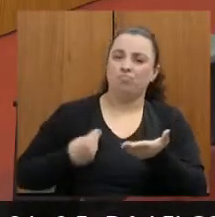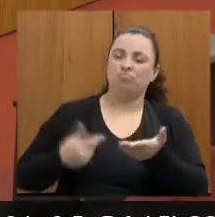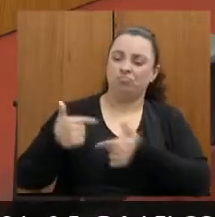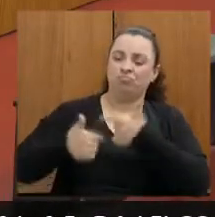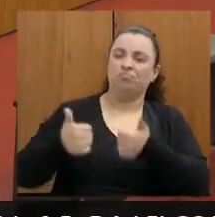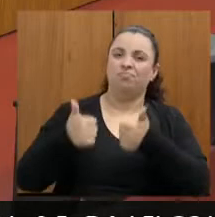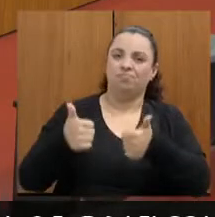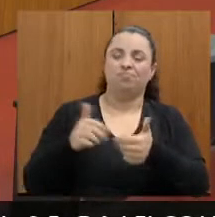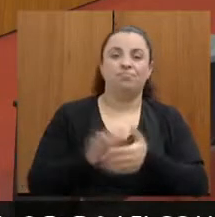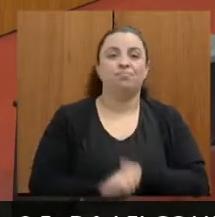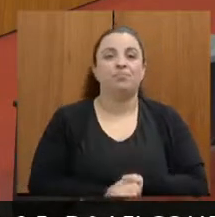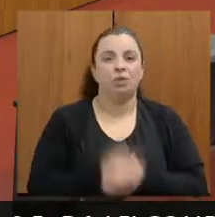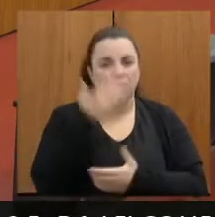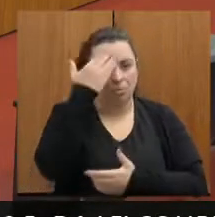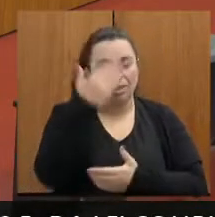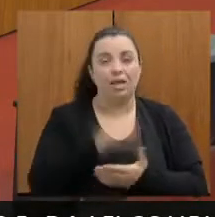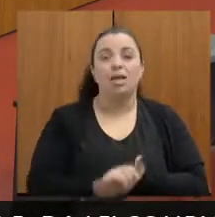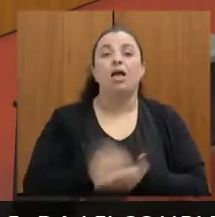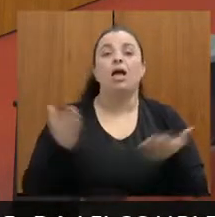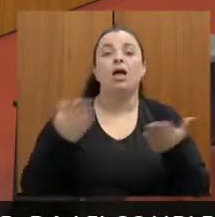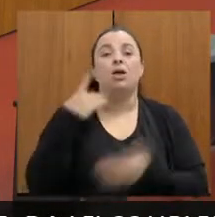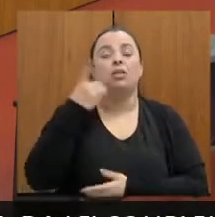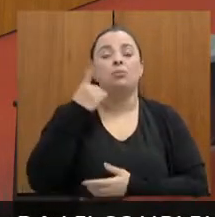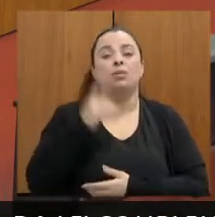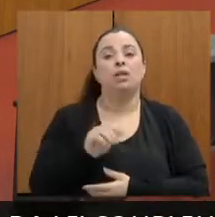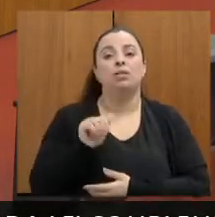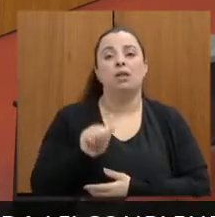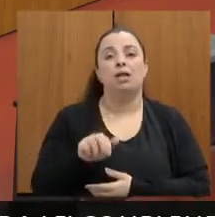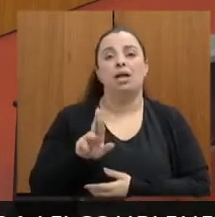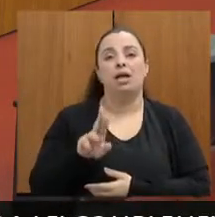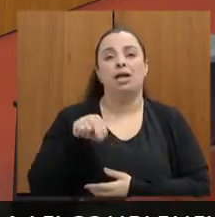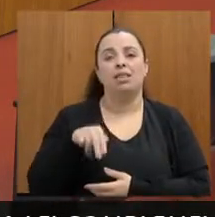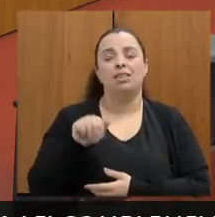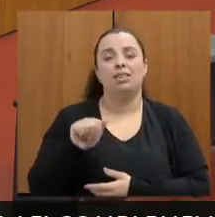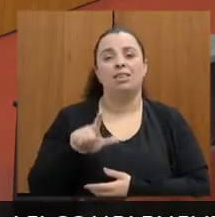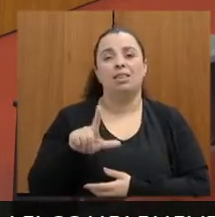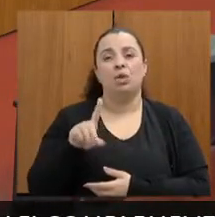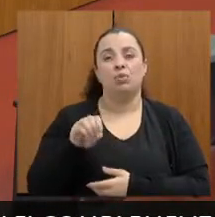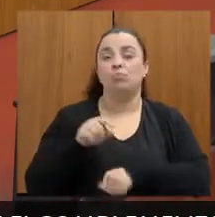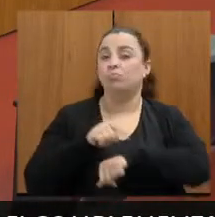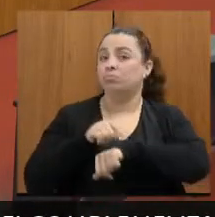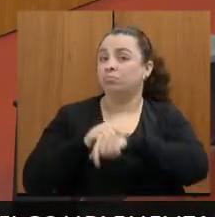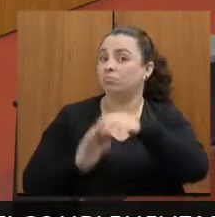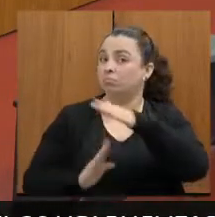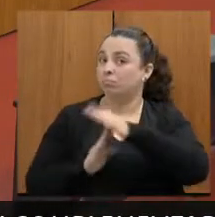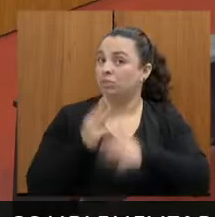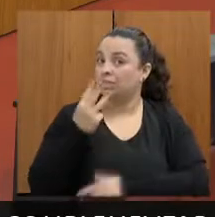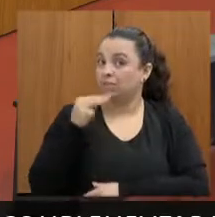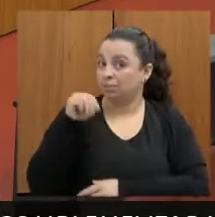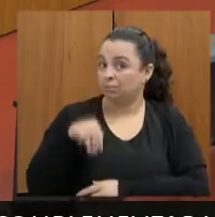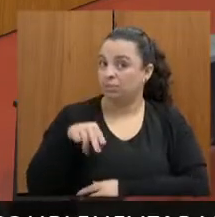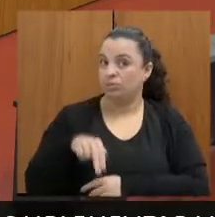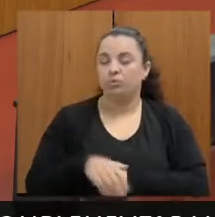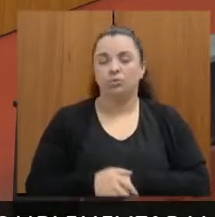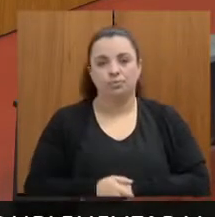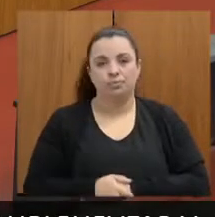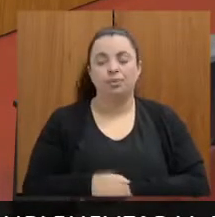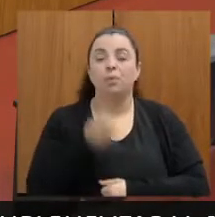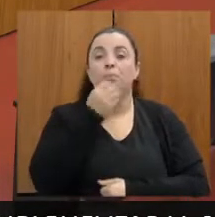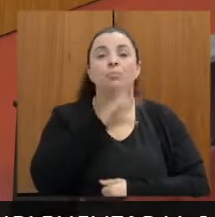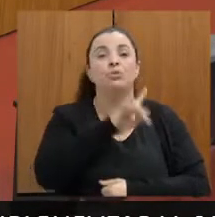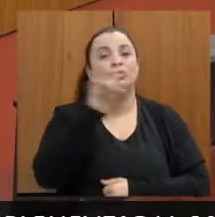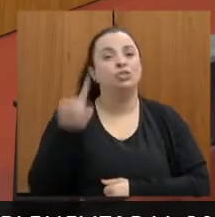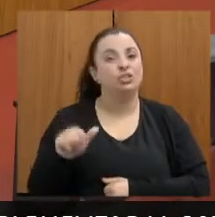Deputado ali com a palavra Deputado Arnaldo Silva 3 minutos Oi bom dia a todos